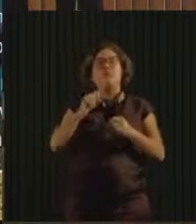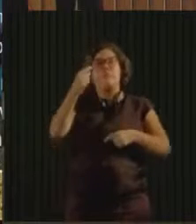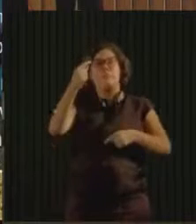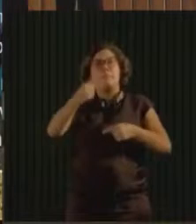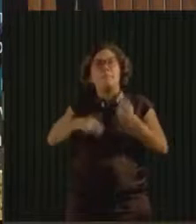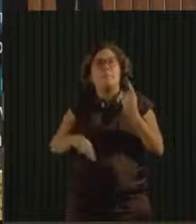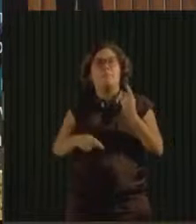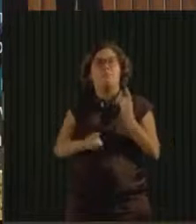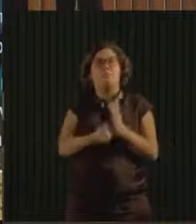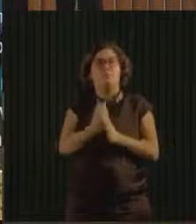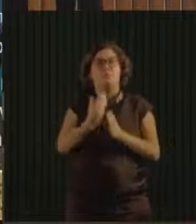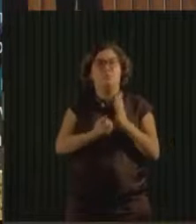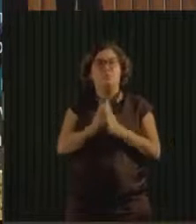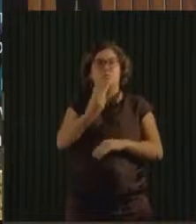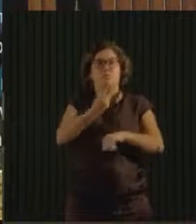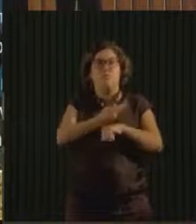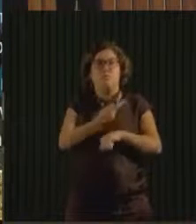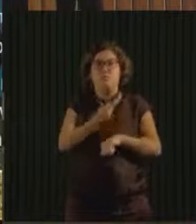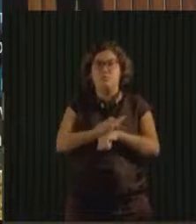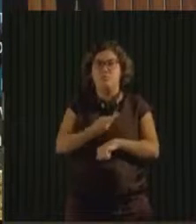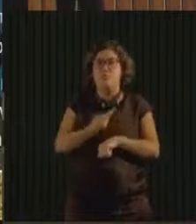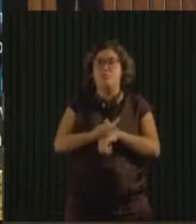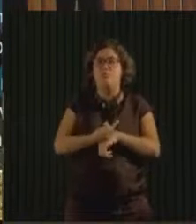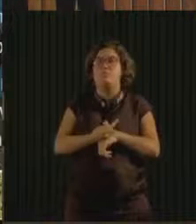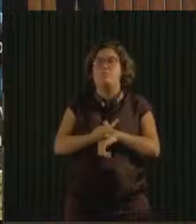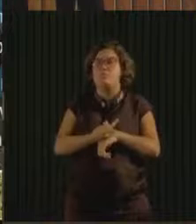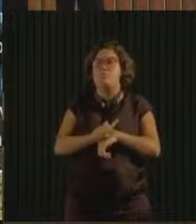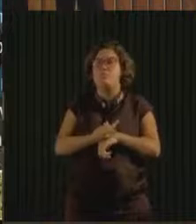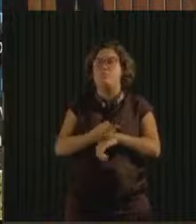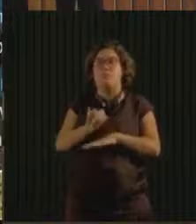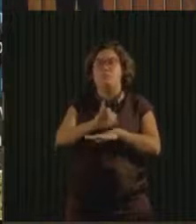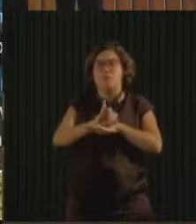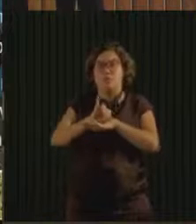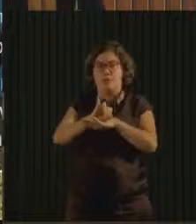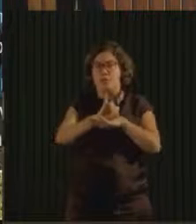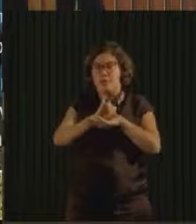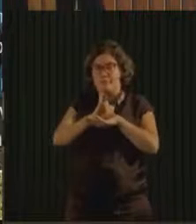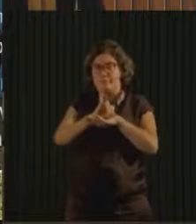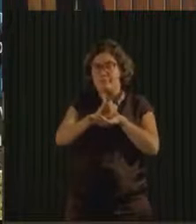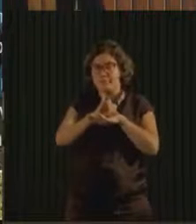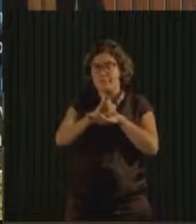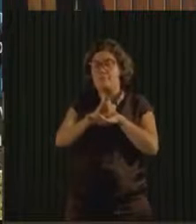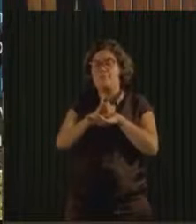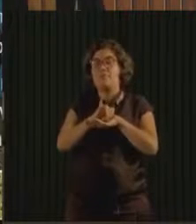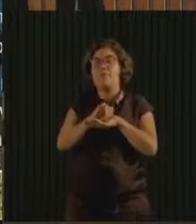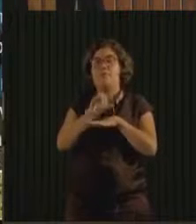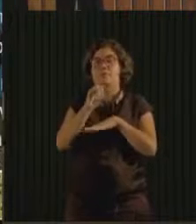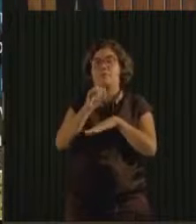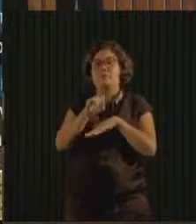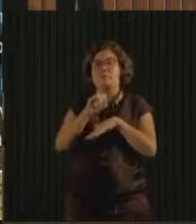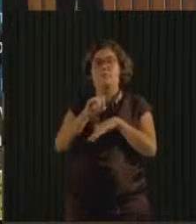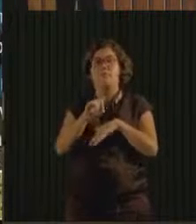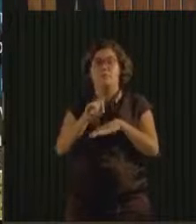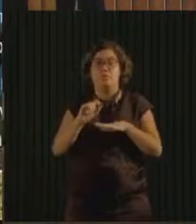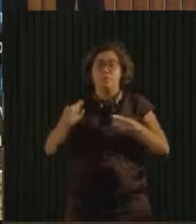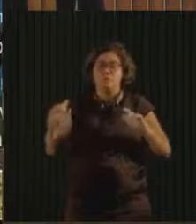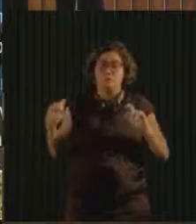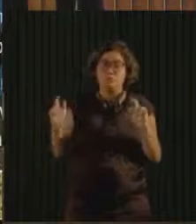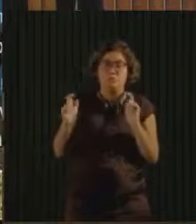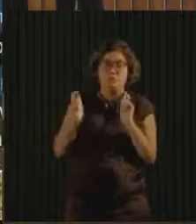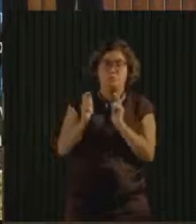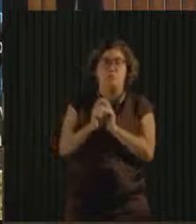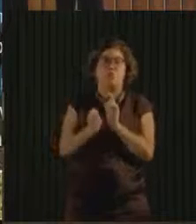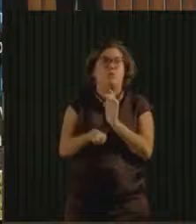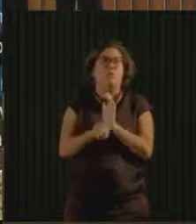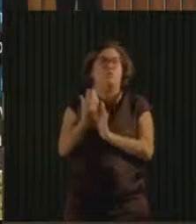de resíduos plásticos e similares na ilha de Fernando de Noronha, ou seja, reduzir